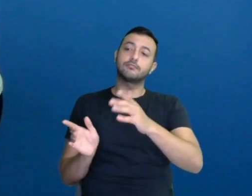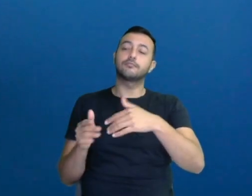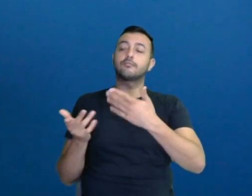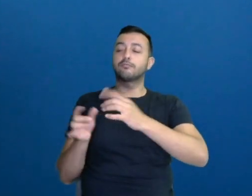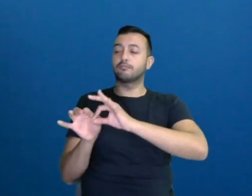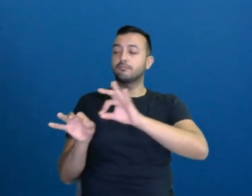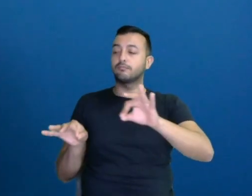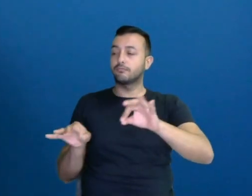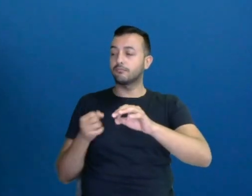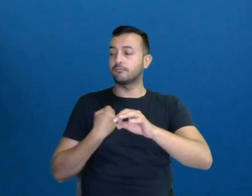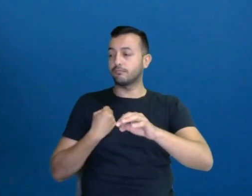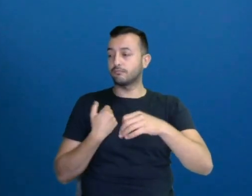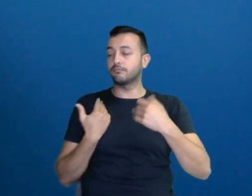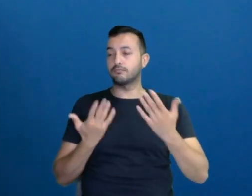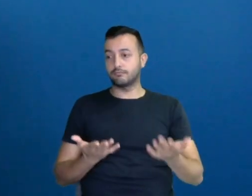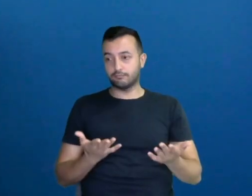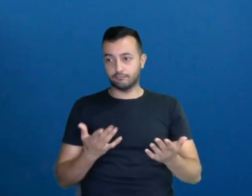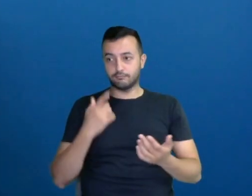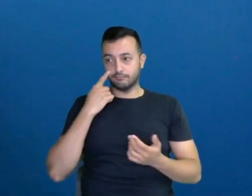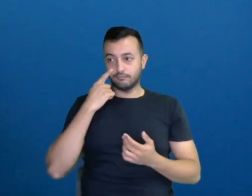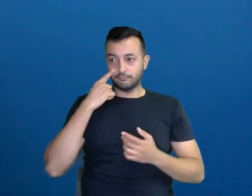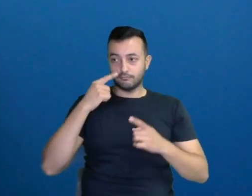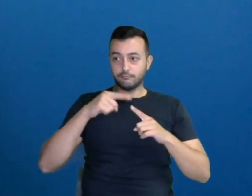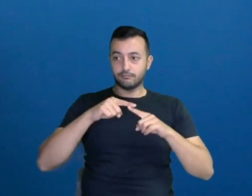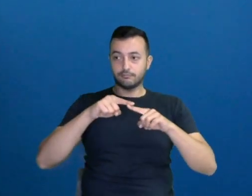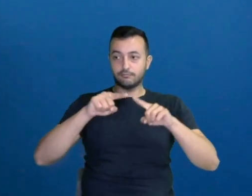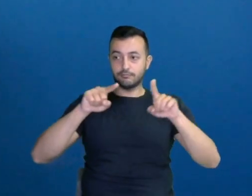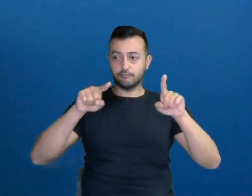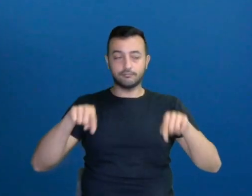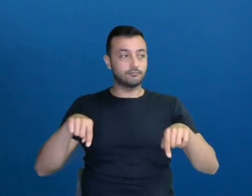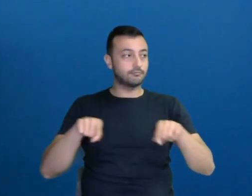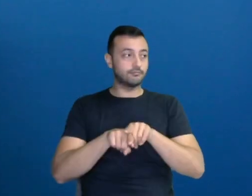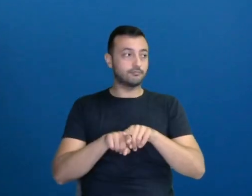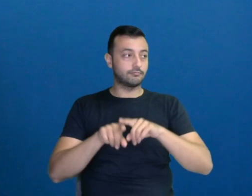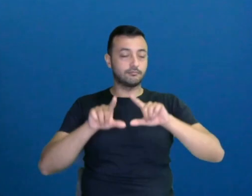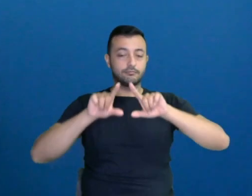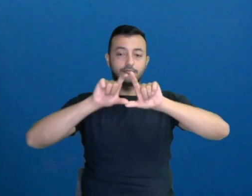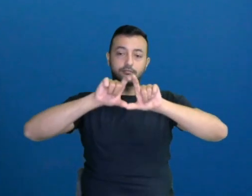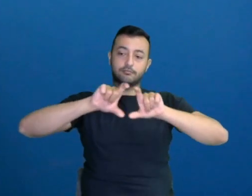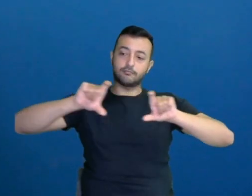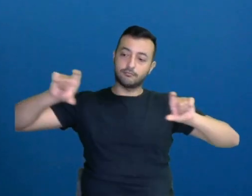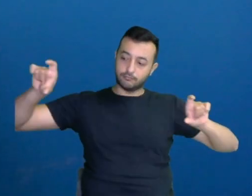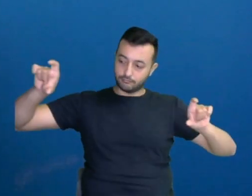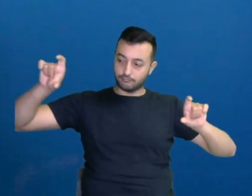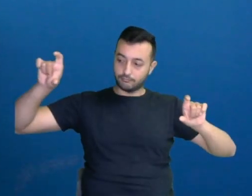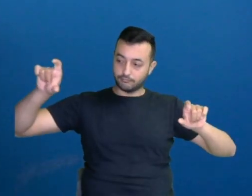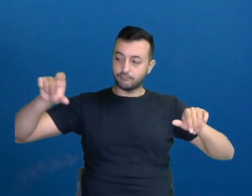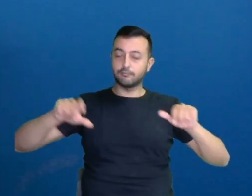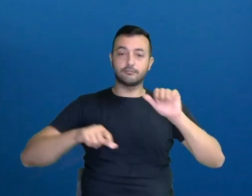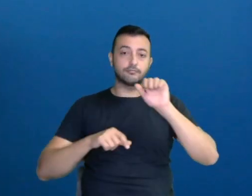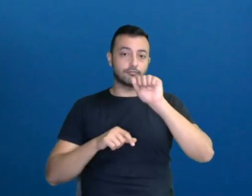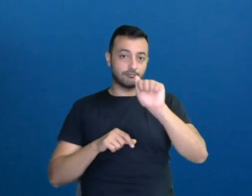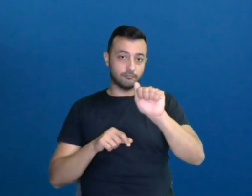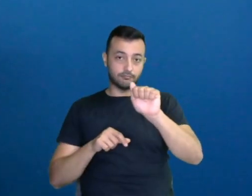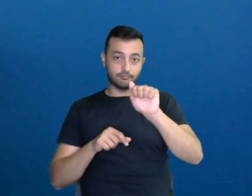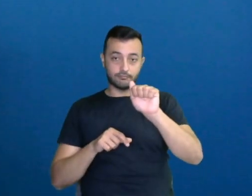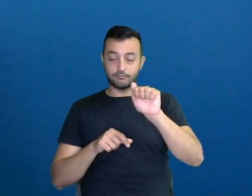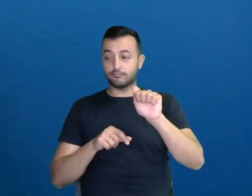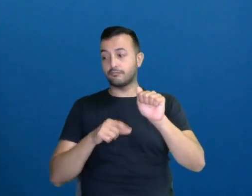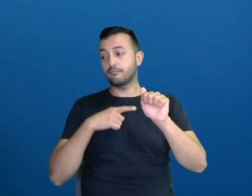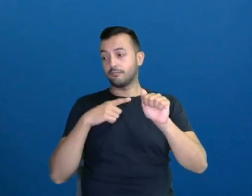analisar aqui a imagem, né? Nós temos um quarteirão em formato triangular. A partir do ponto A, fizeram